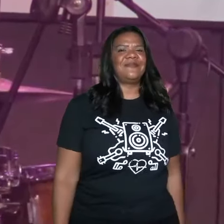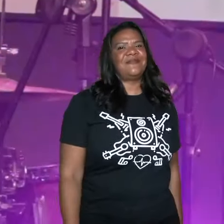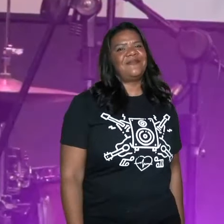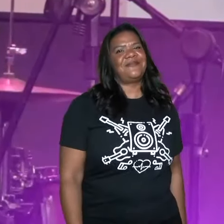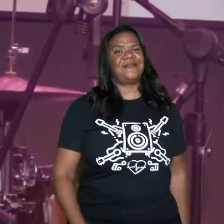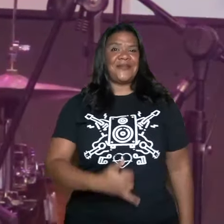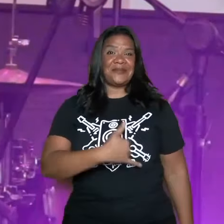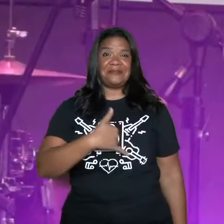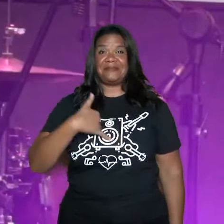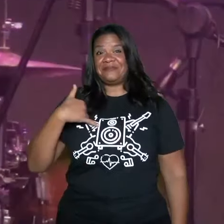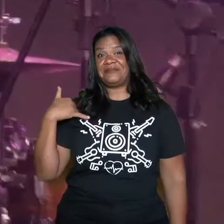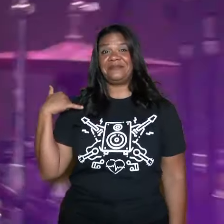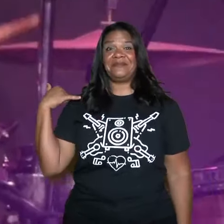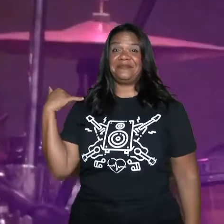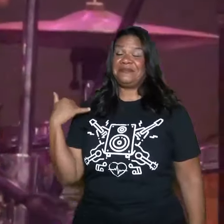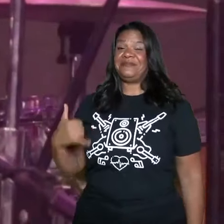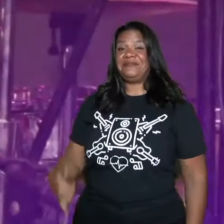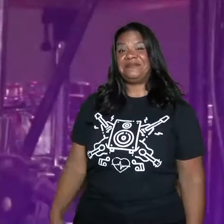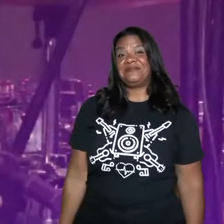vaidade, né, meu irmão?